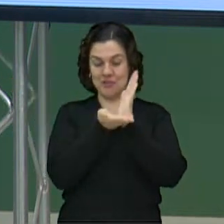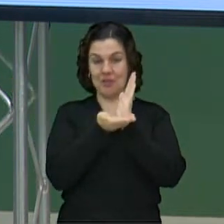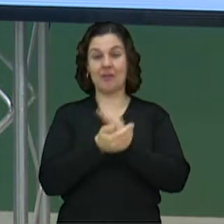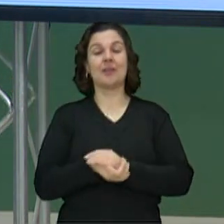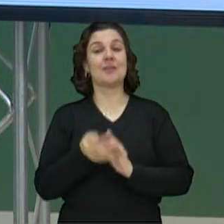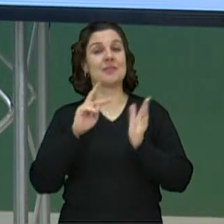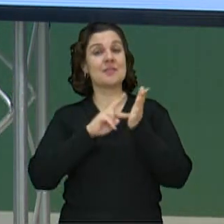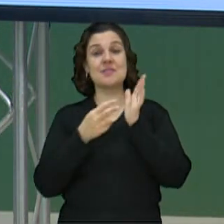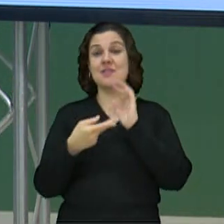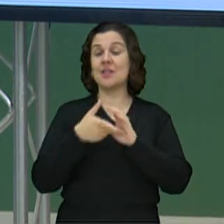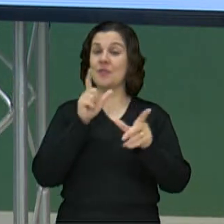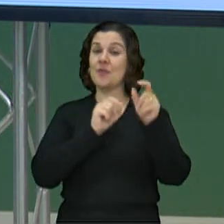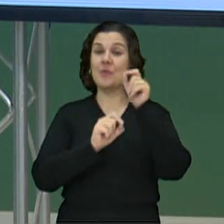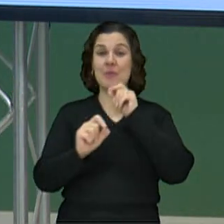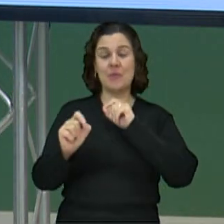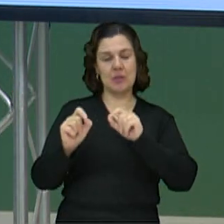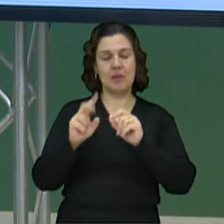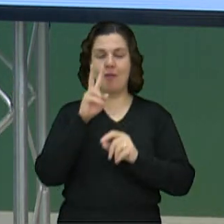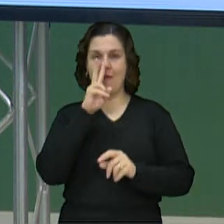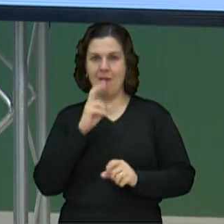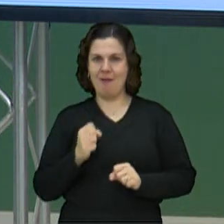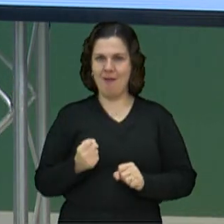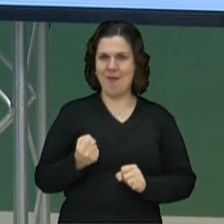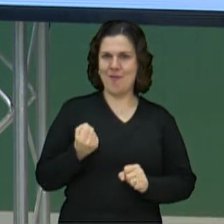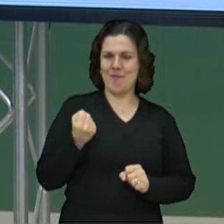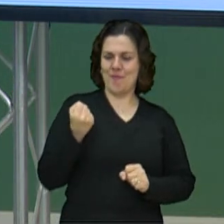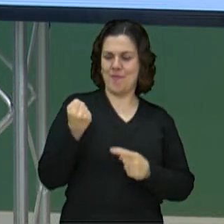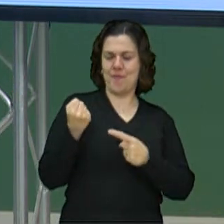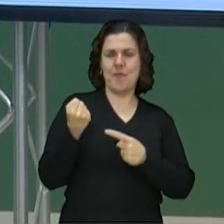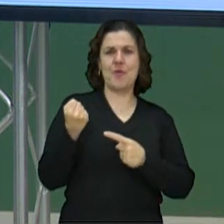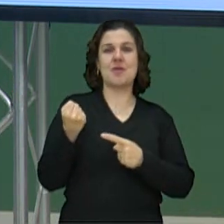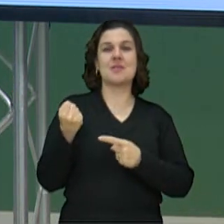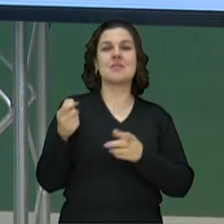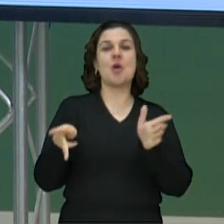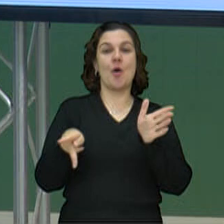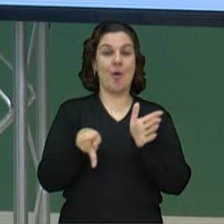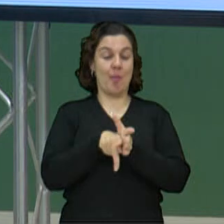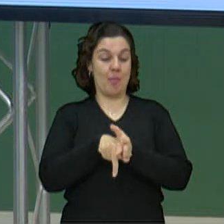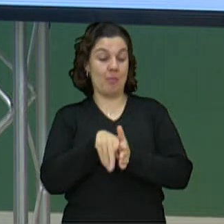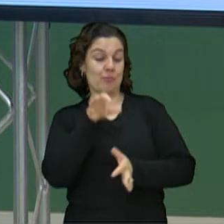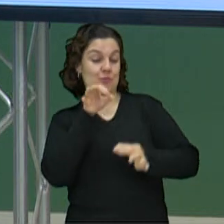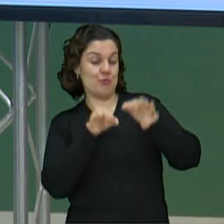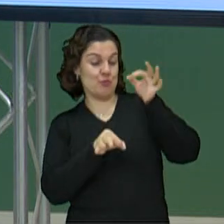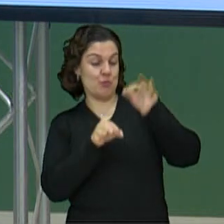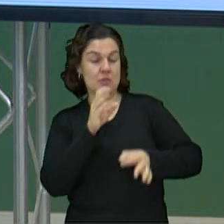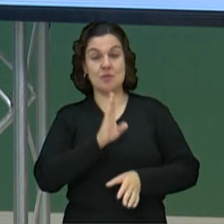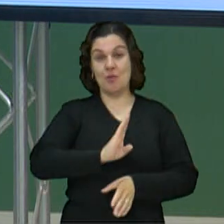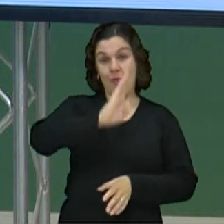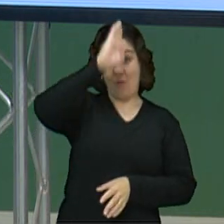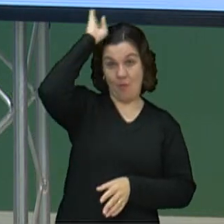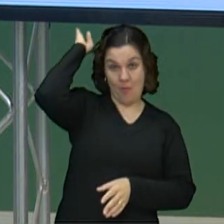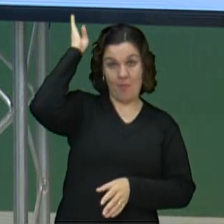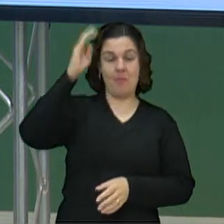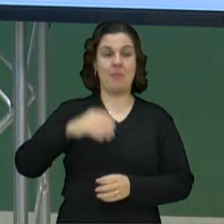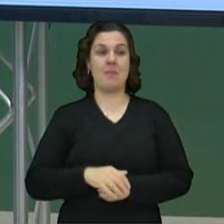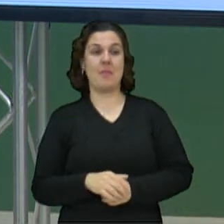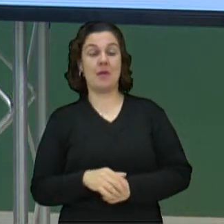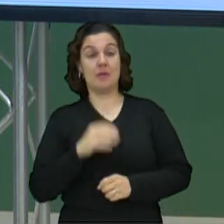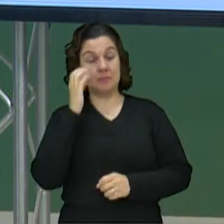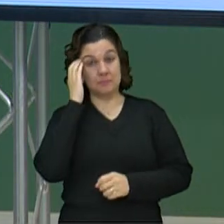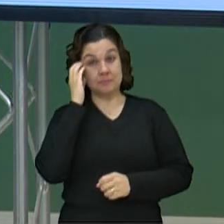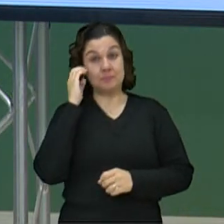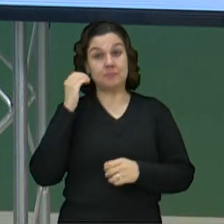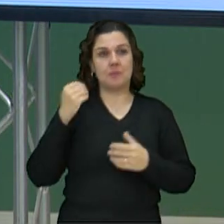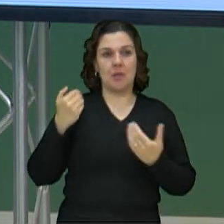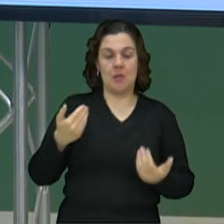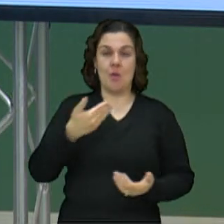lado, simbolizava a força dos magistrados no Império Romano que iam julgar as pessoas. Então,